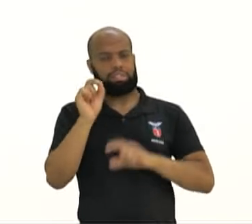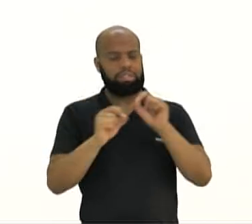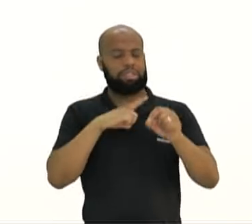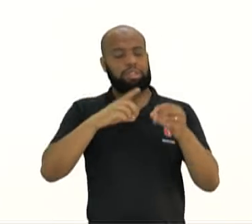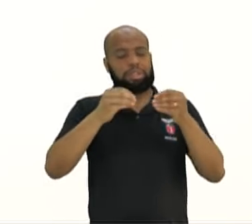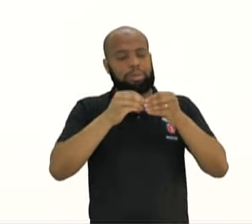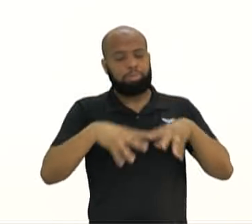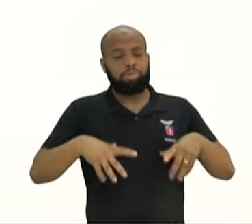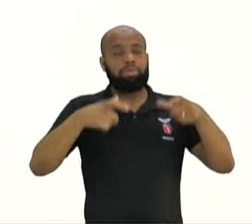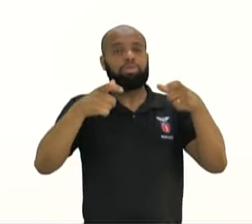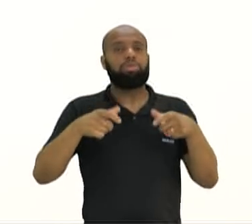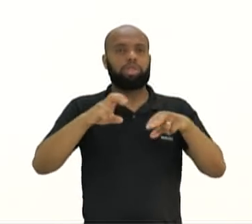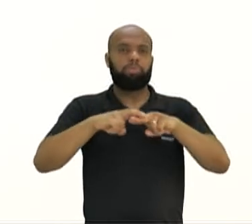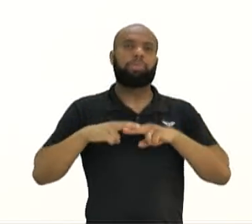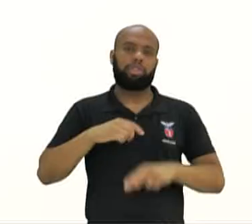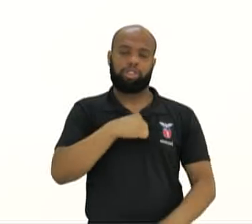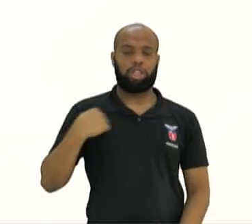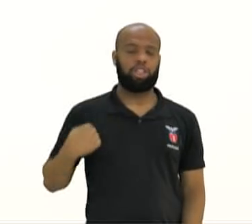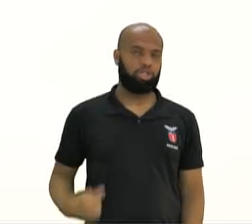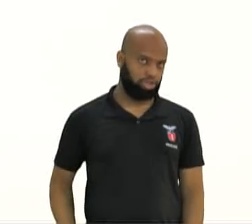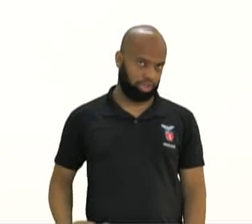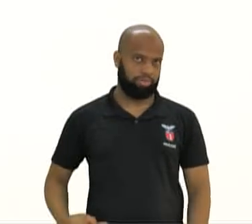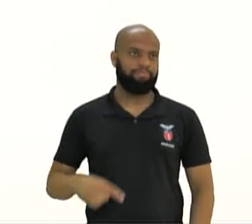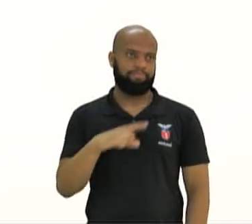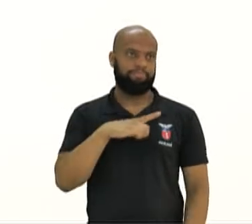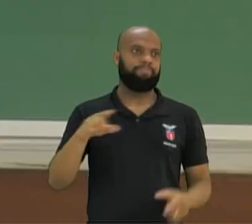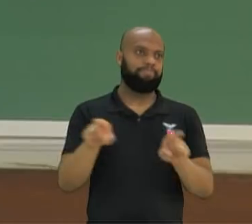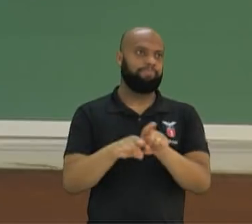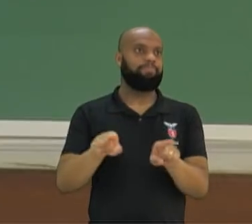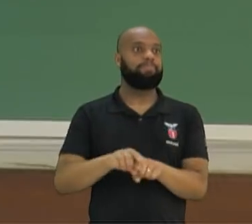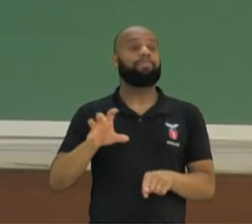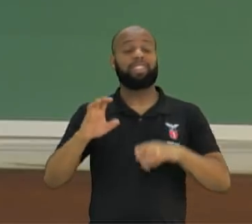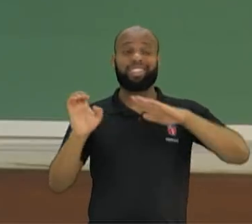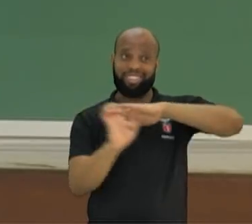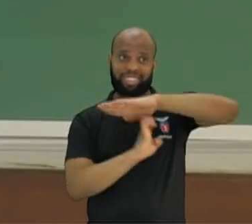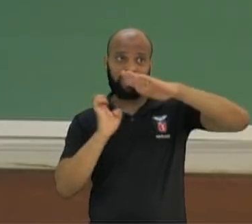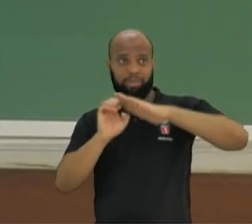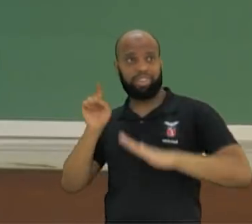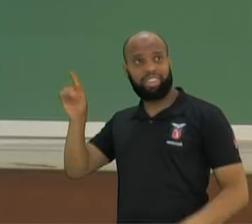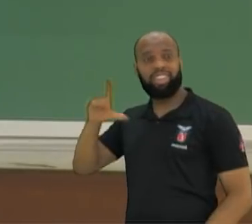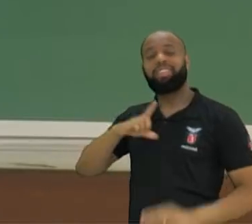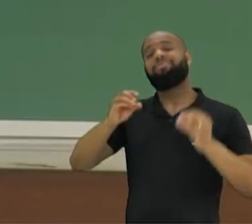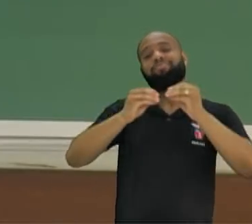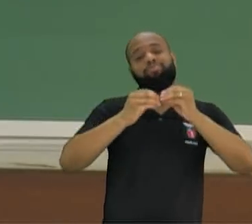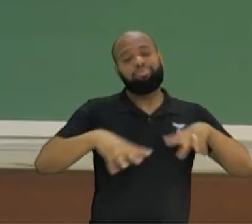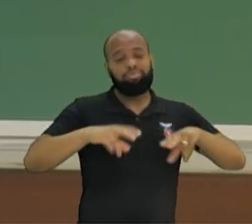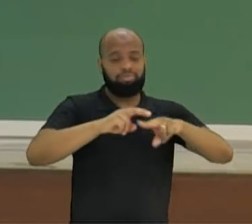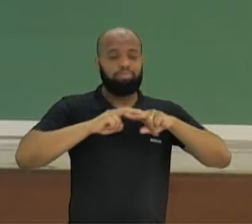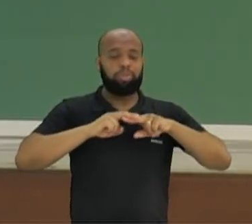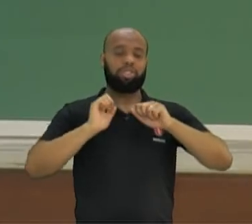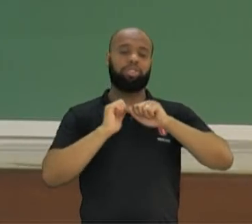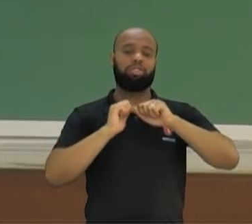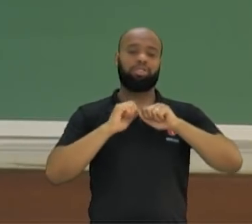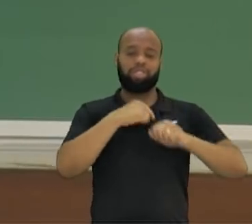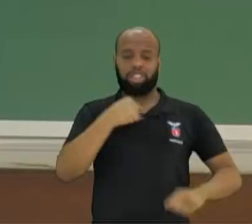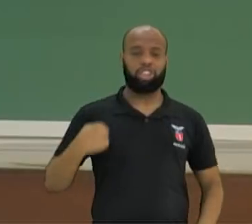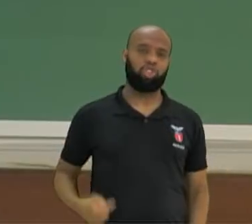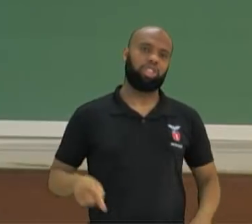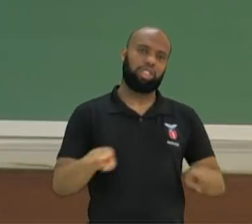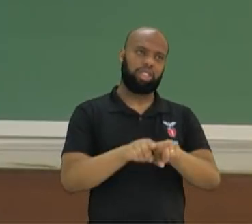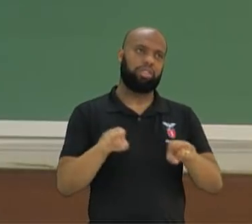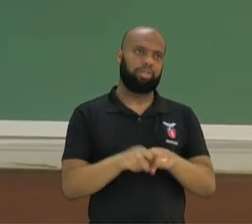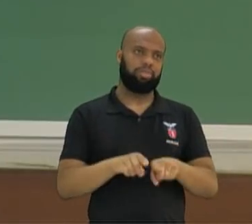uma vez aí, ó, o envolvimento dos chineses, né? Então, essa empresa registrou um prejuízo líquido de 348 milhões